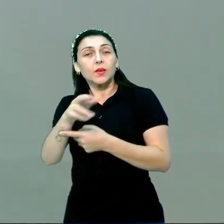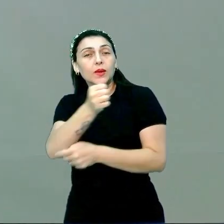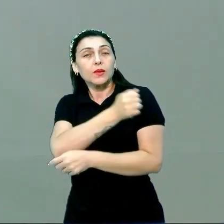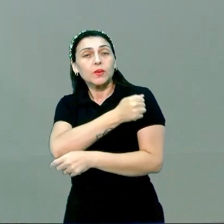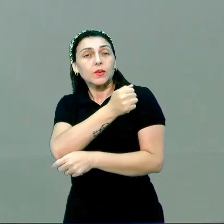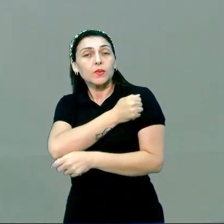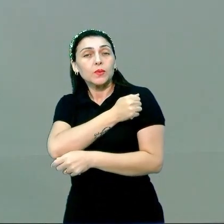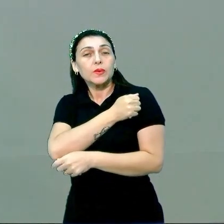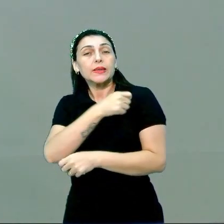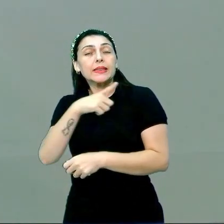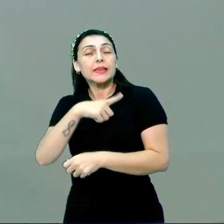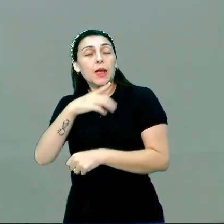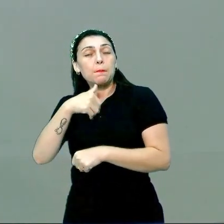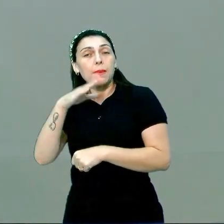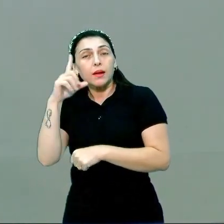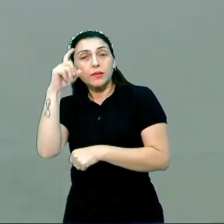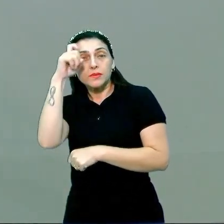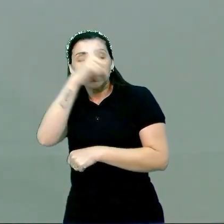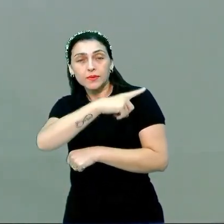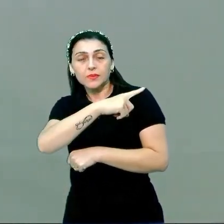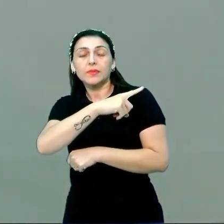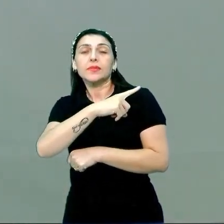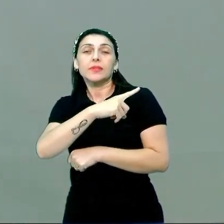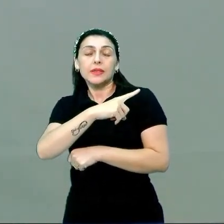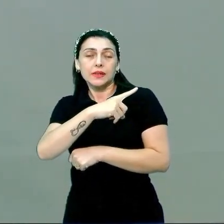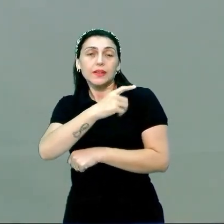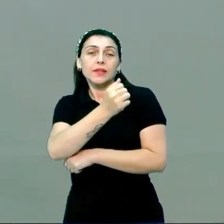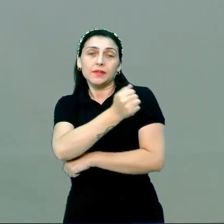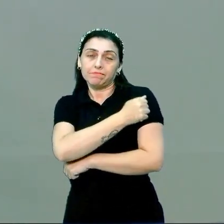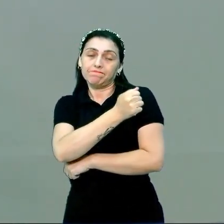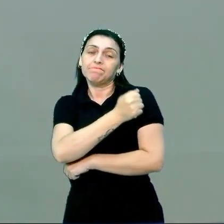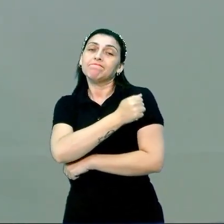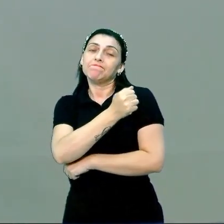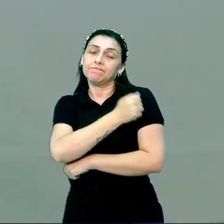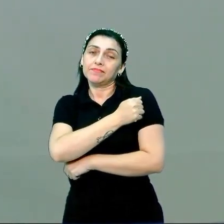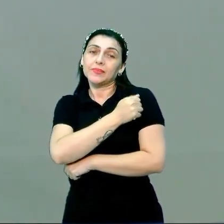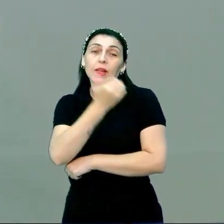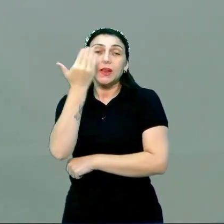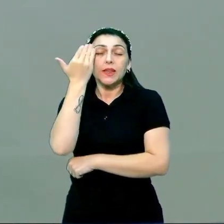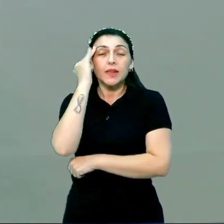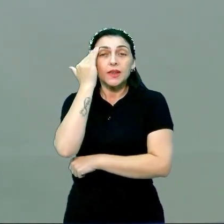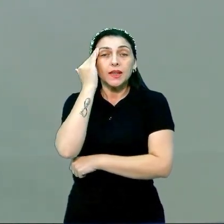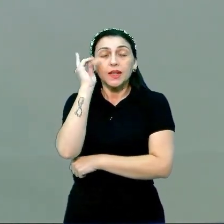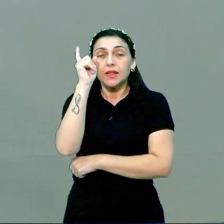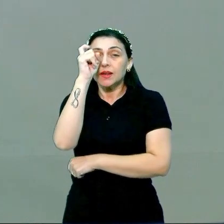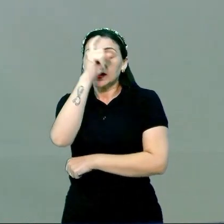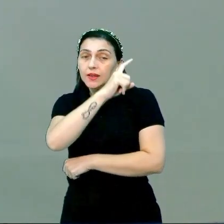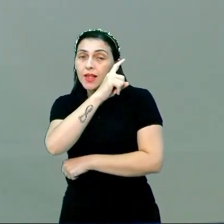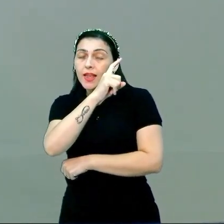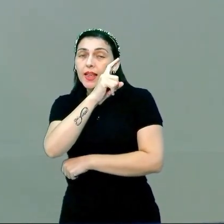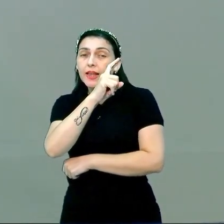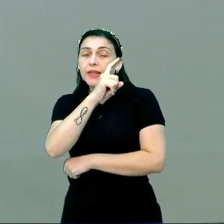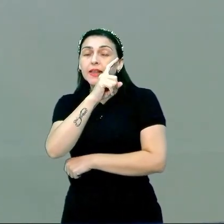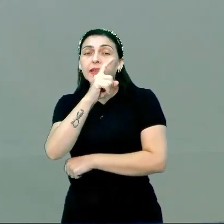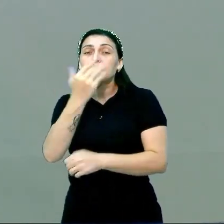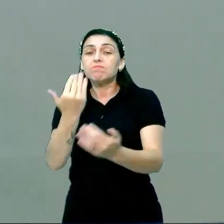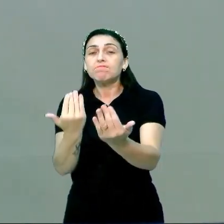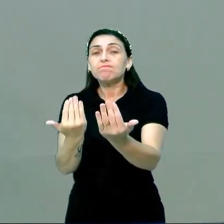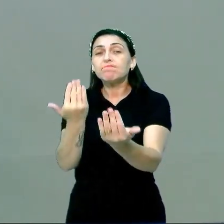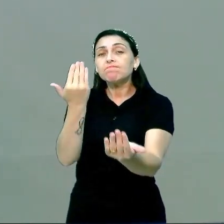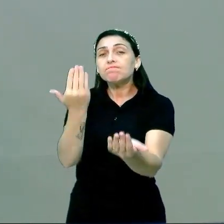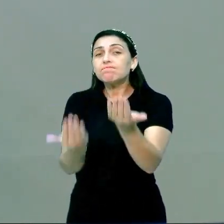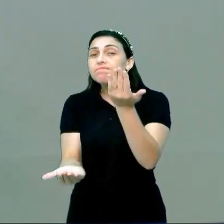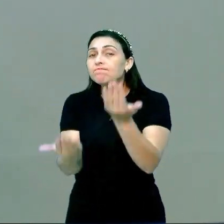alunos têm mais carência. Ou seja, os alunos têm dificuldade em compreender e deduzir, relacionar